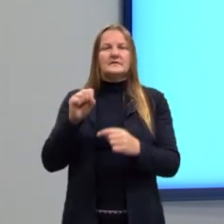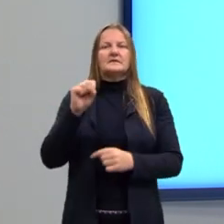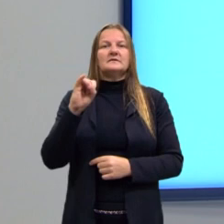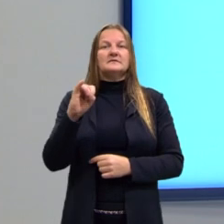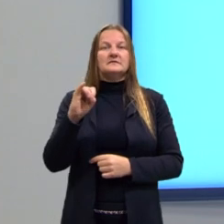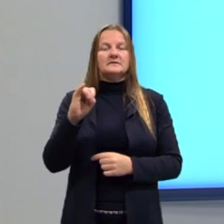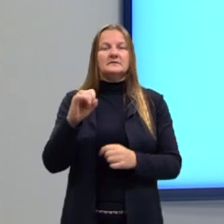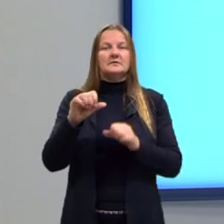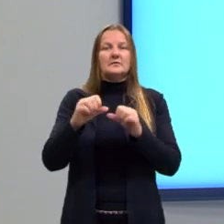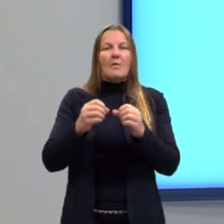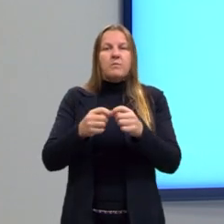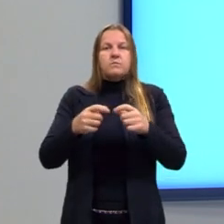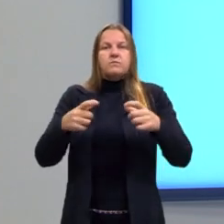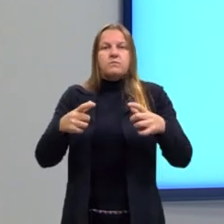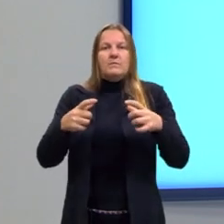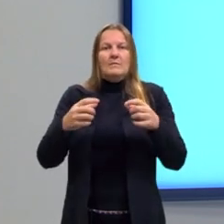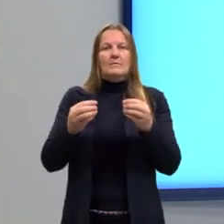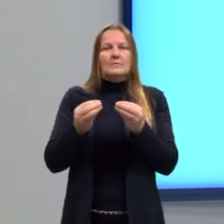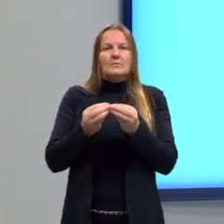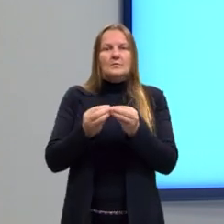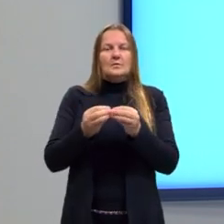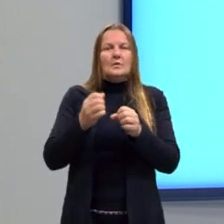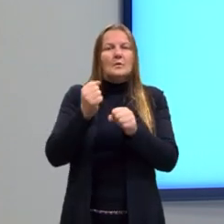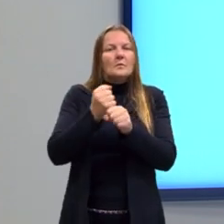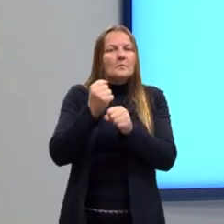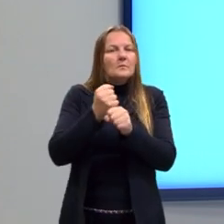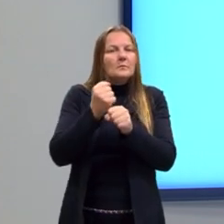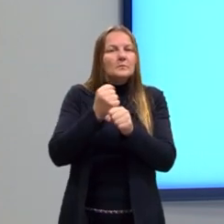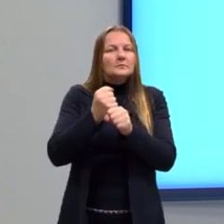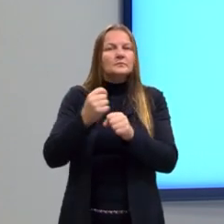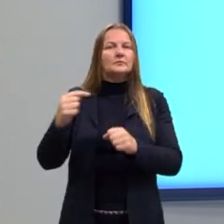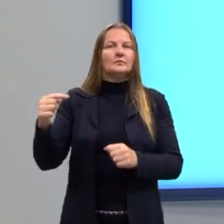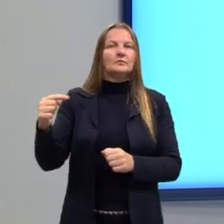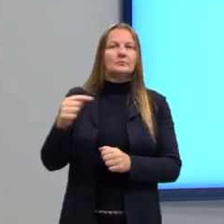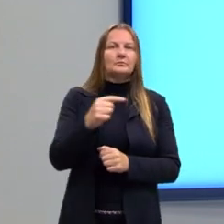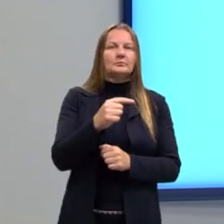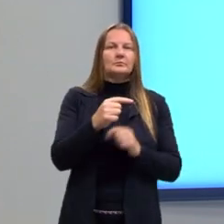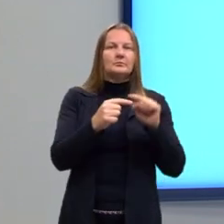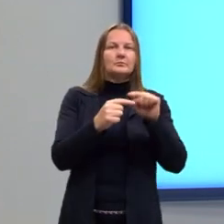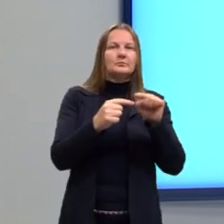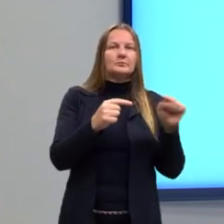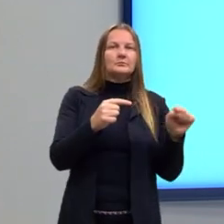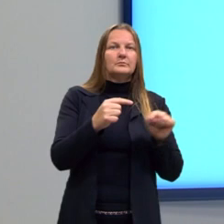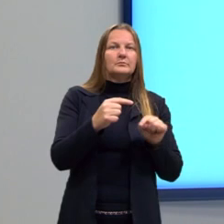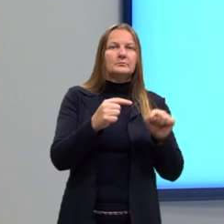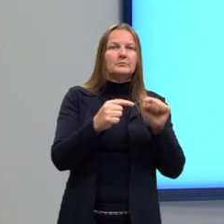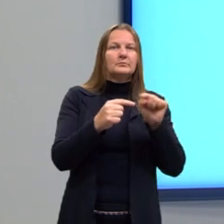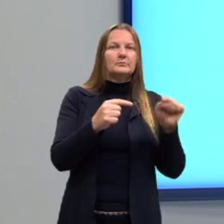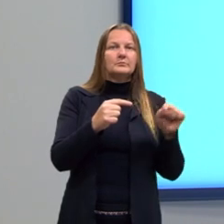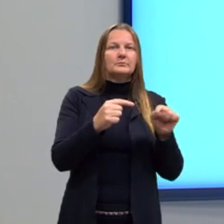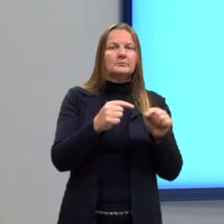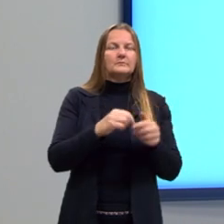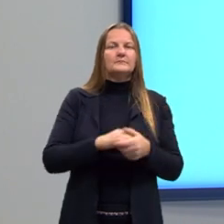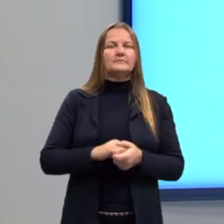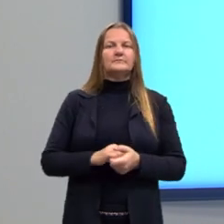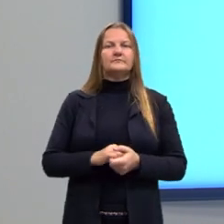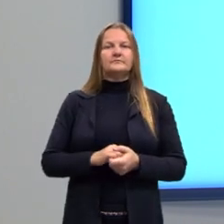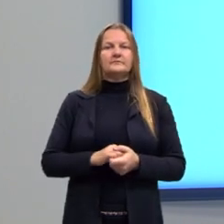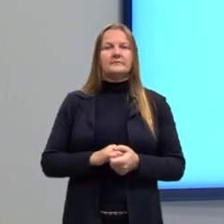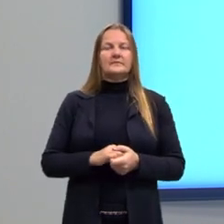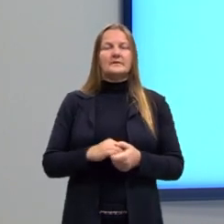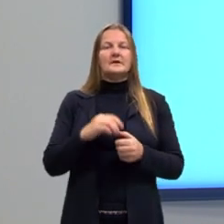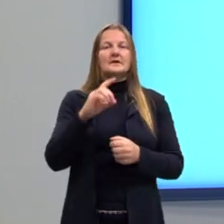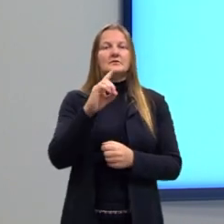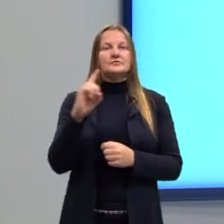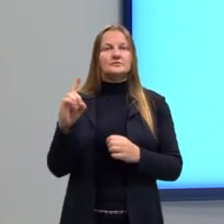concentração aumentar a concentração dos produtos então eu desloco o meu equilíbrio para a